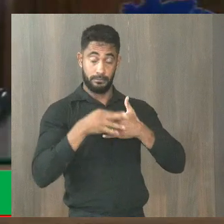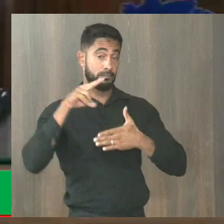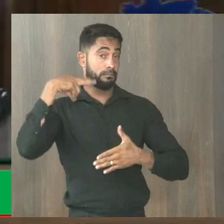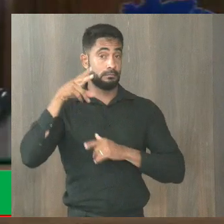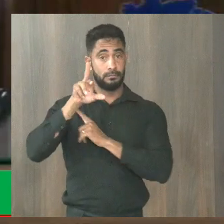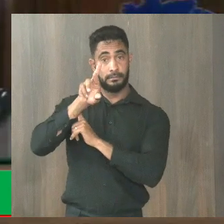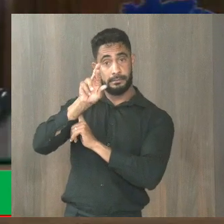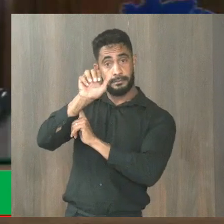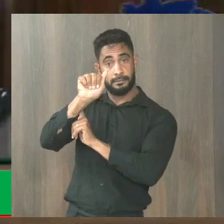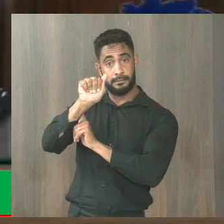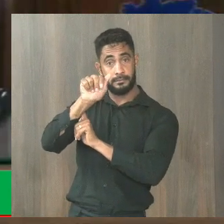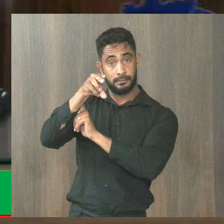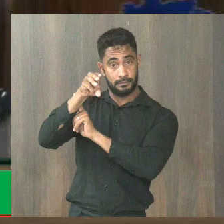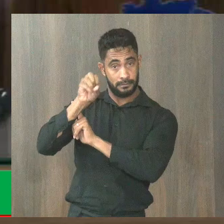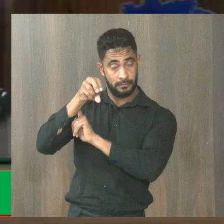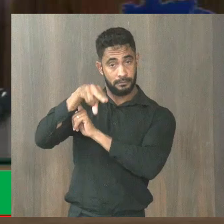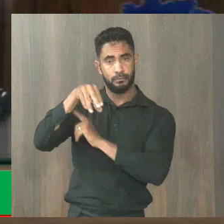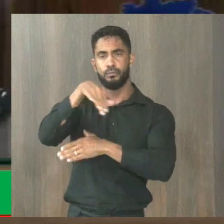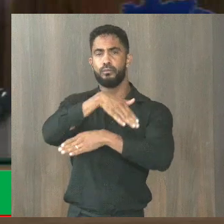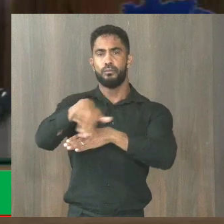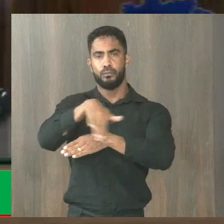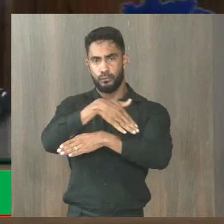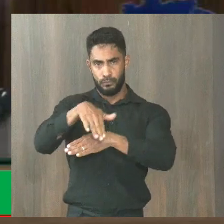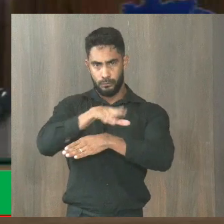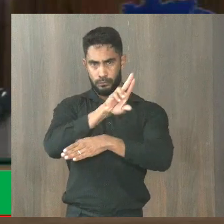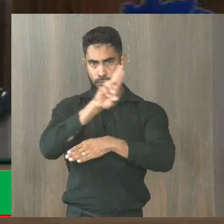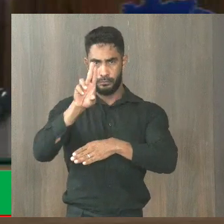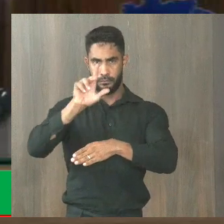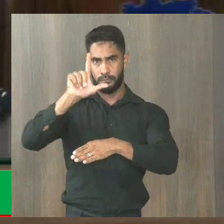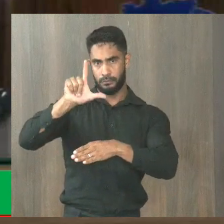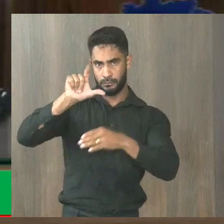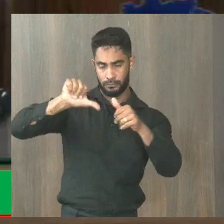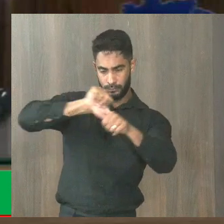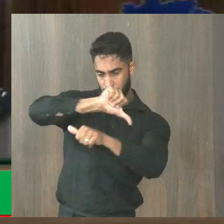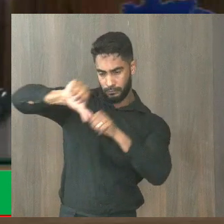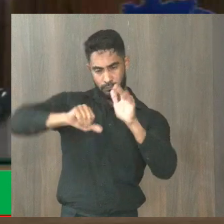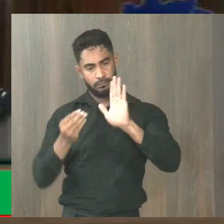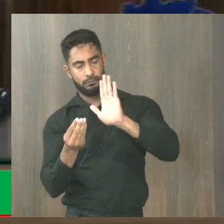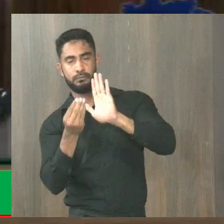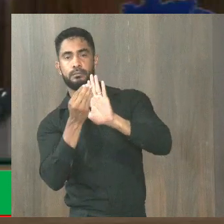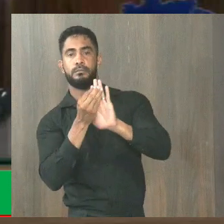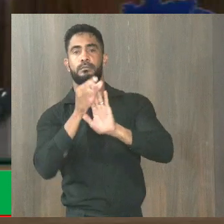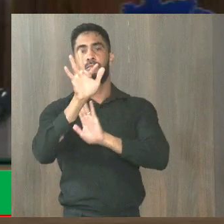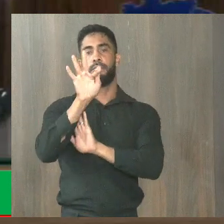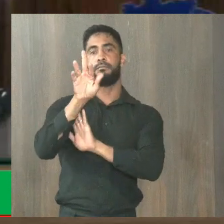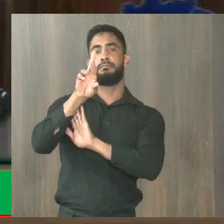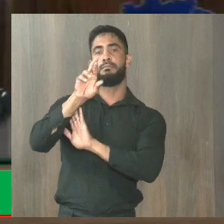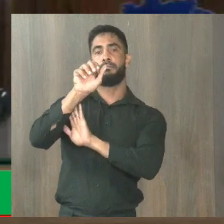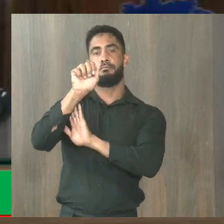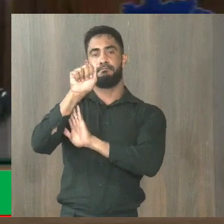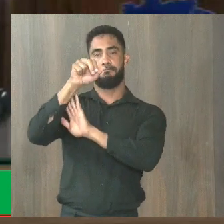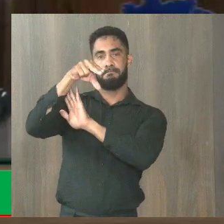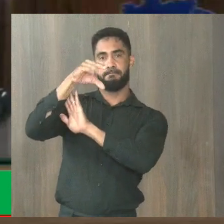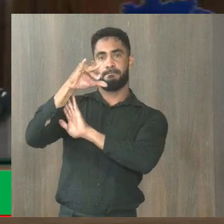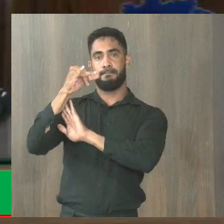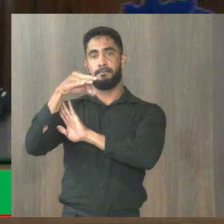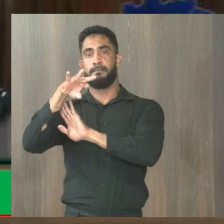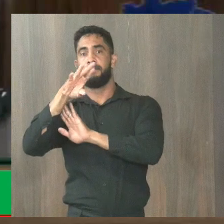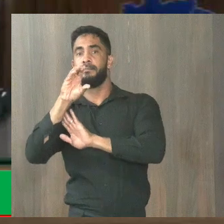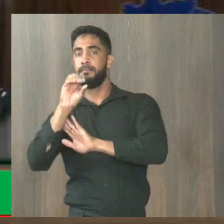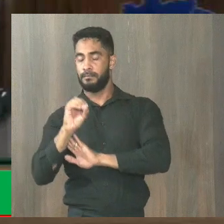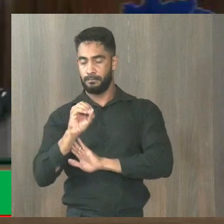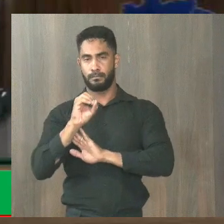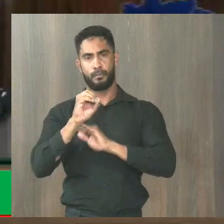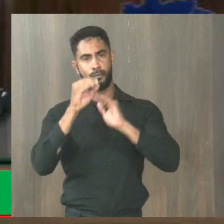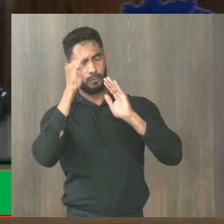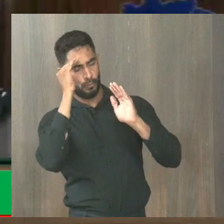Ramon Alexandre e da denominação de Rua Francisco José dos Santos à Rua L, no bairro Vila Isaías Pereira. Em